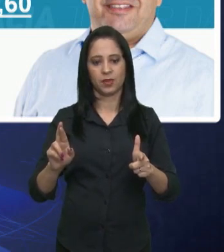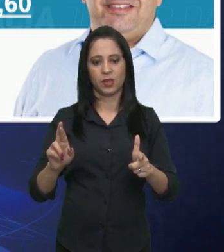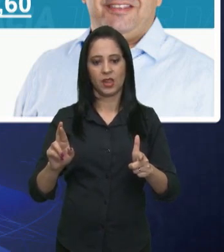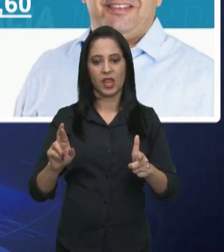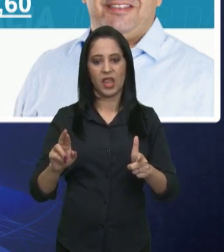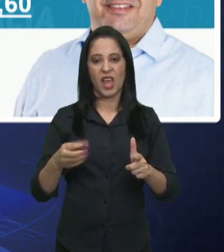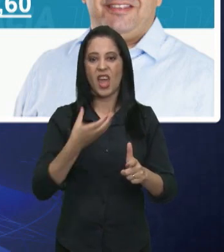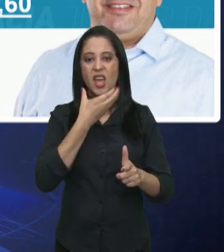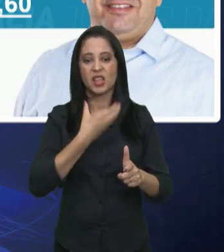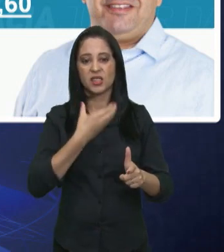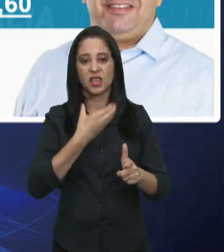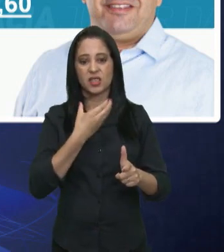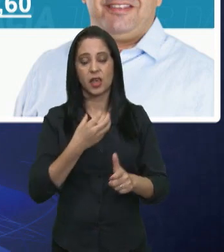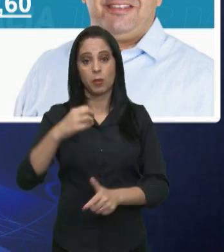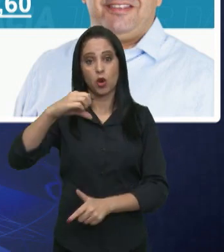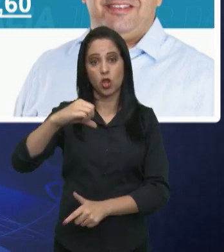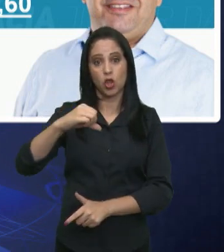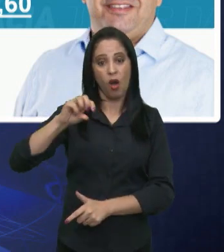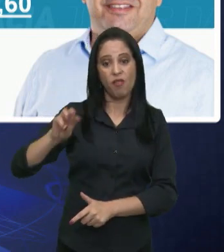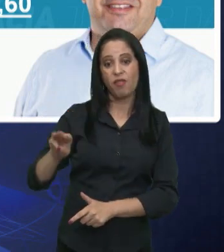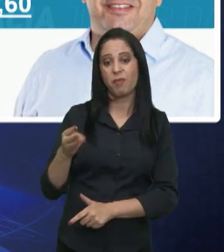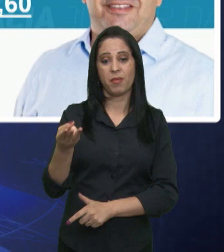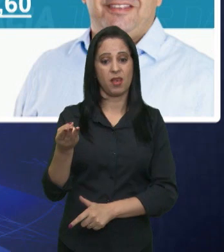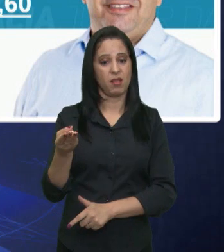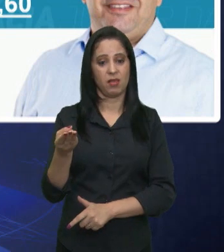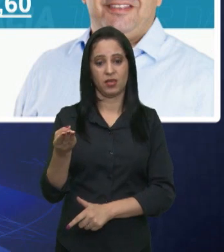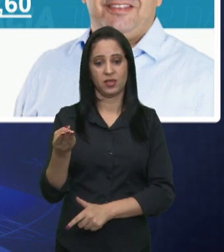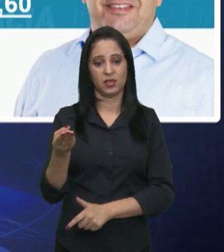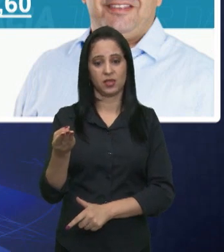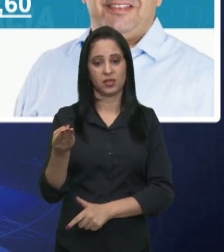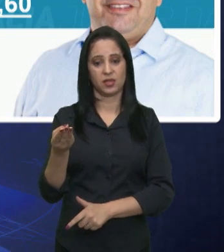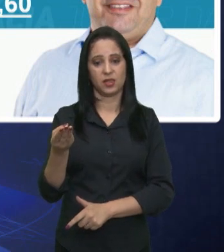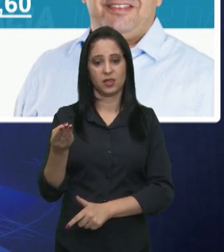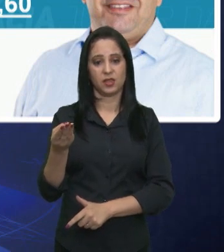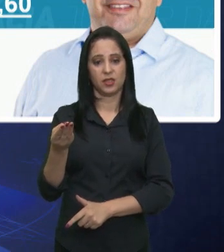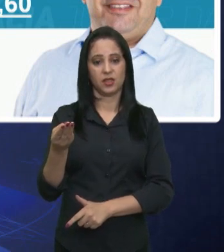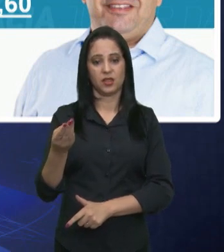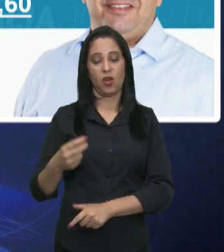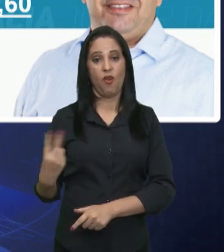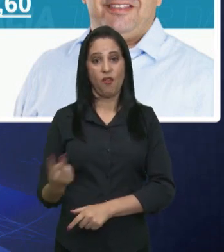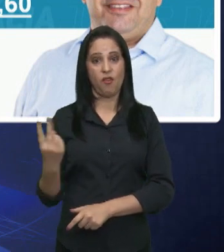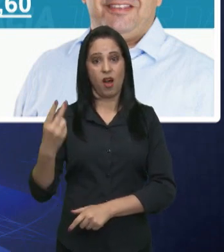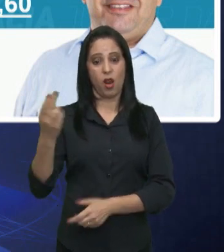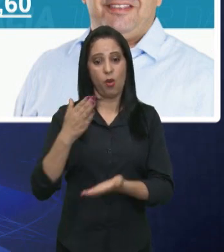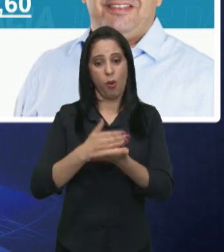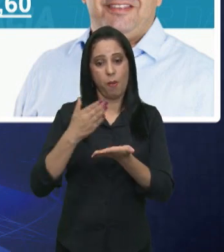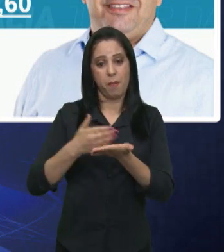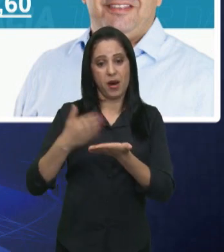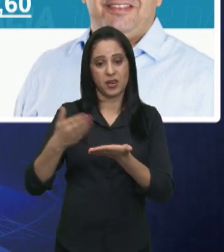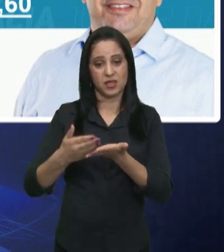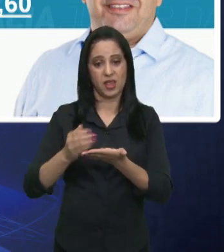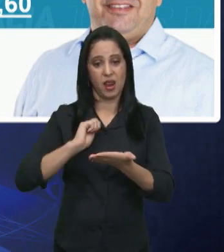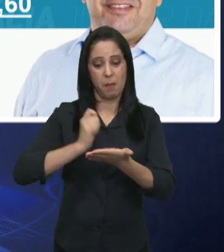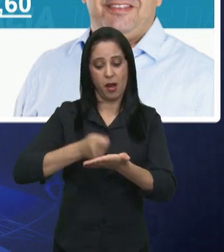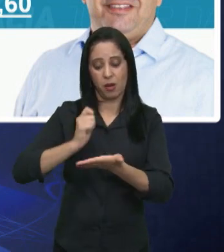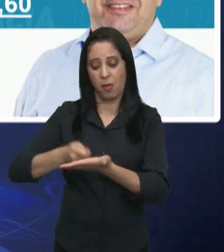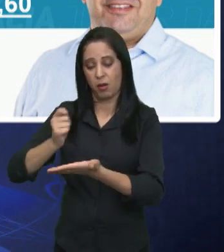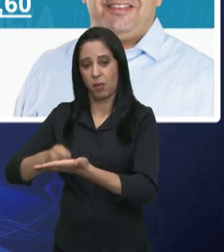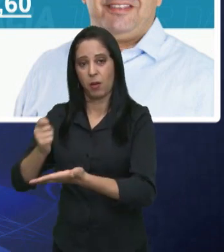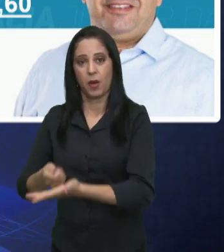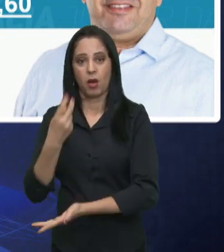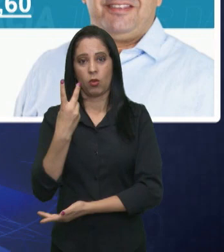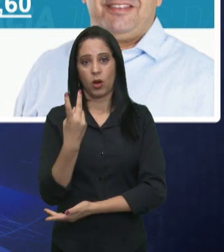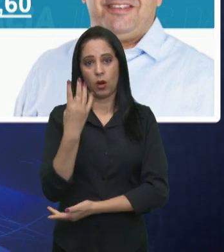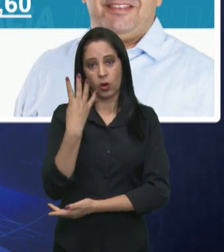2021, 9 milhões 181 mil. O valor da parcela que se paga hoje, 453